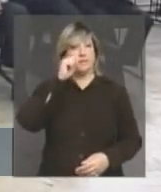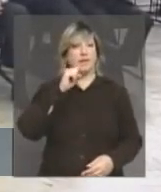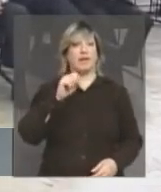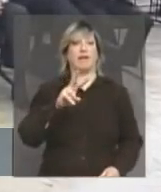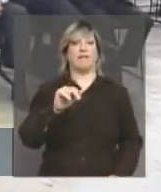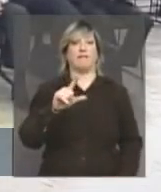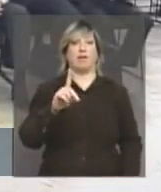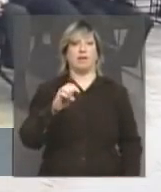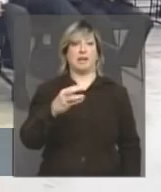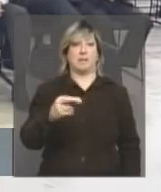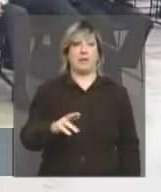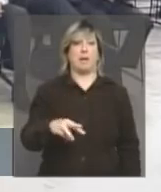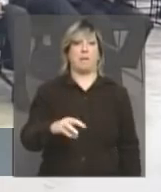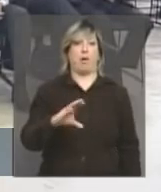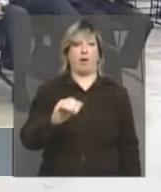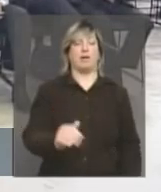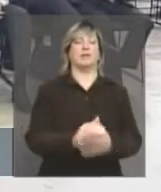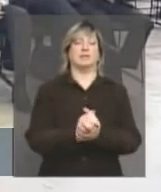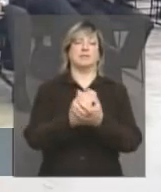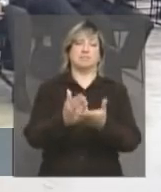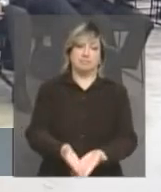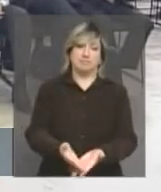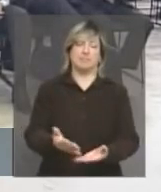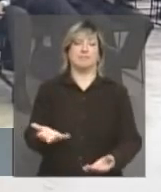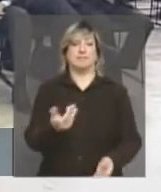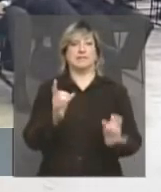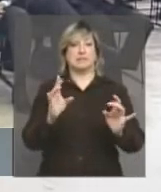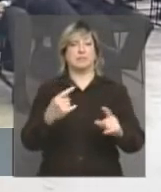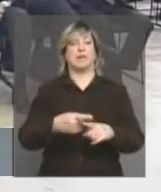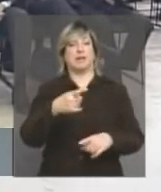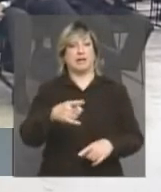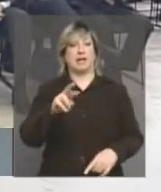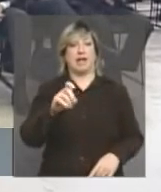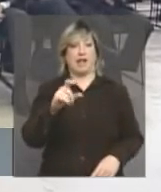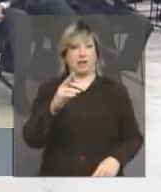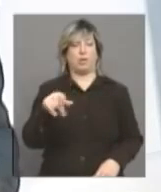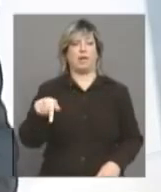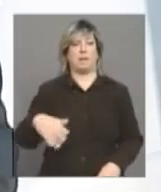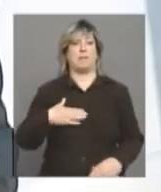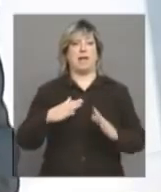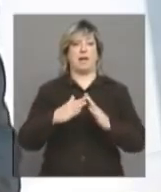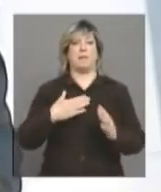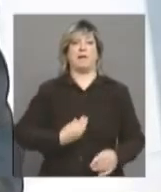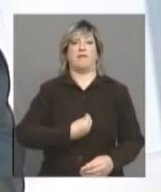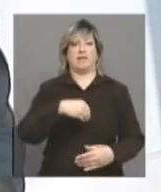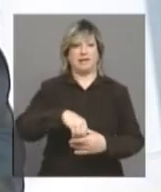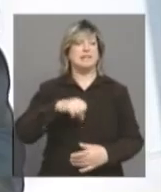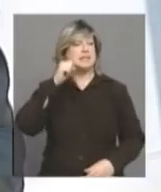dar um abraço e um agradecimento especial, que Vossa Excelência foi relator do Minha Casa Minha Vida no Senado.